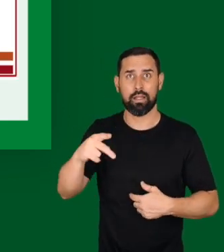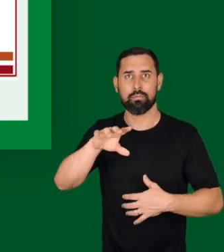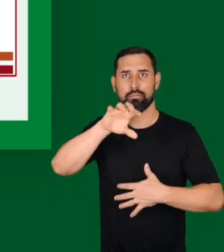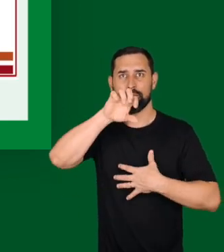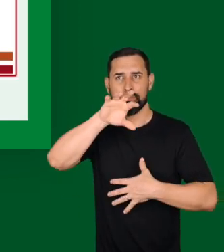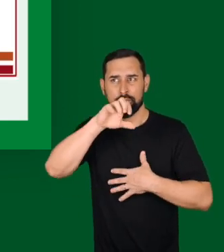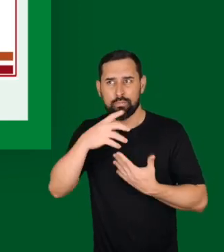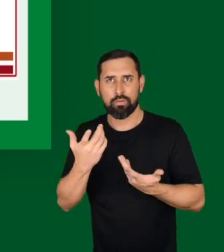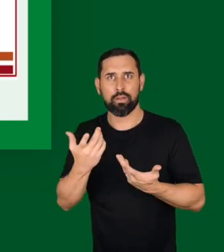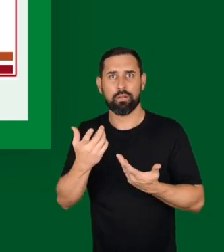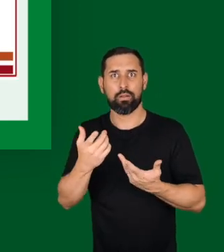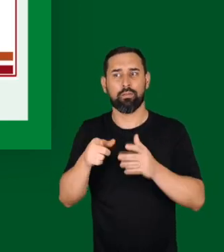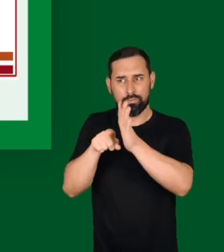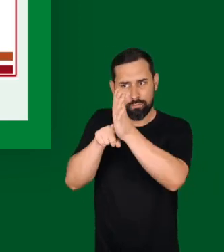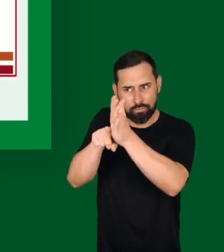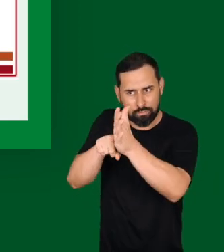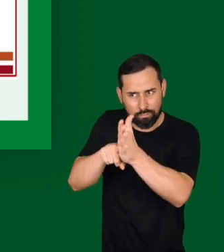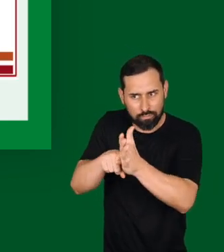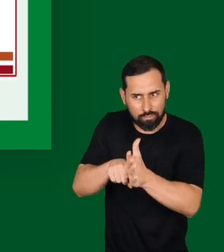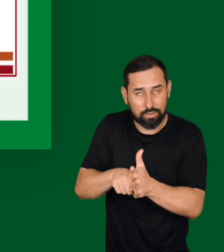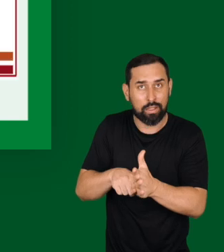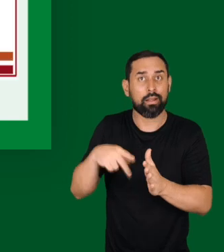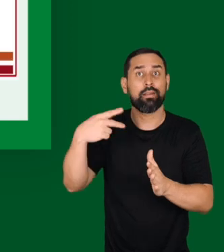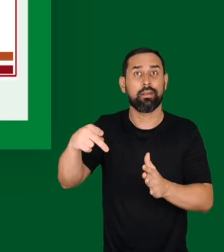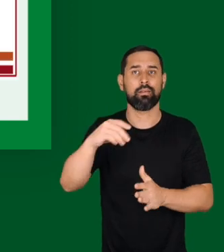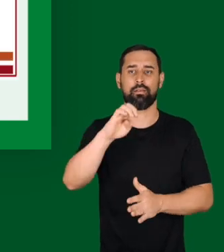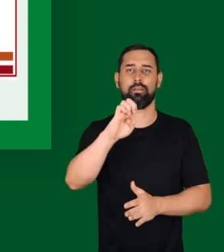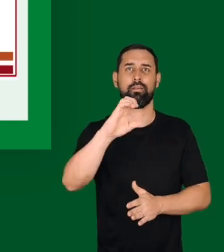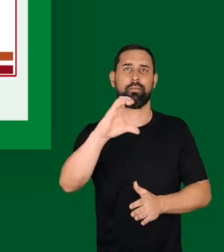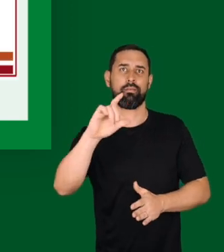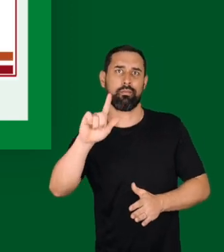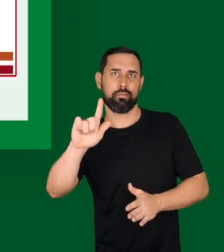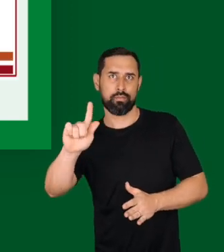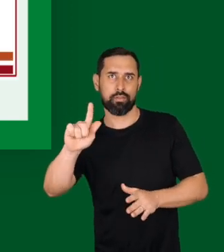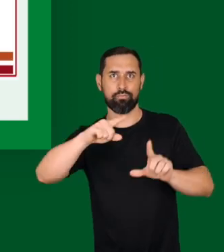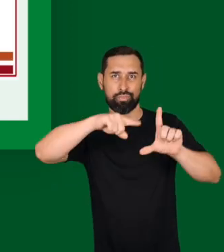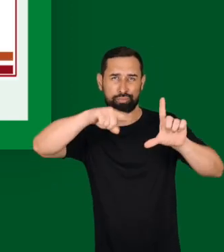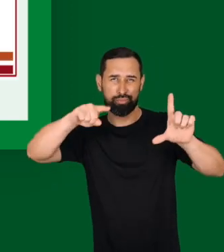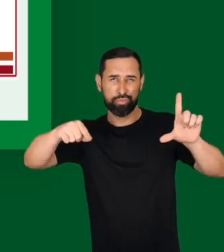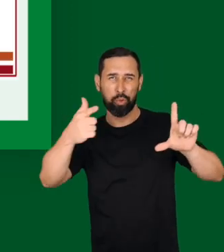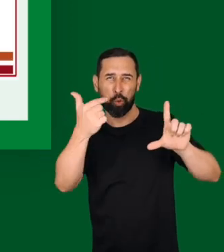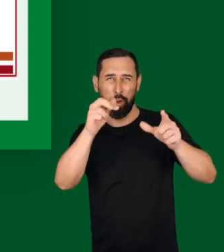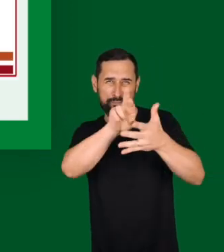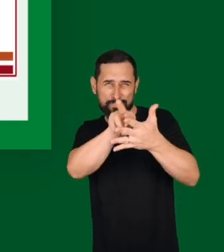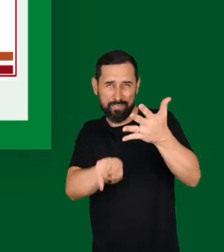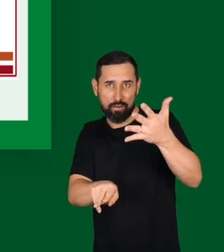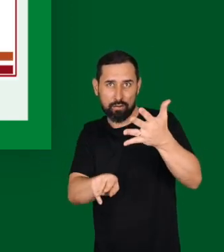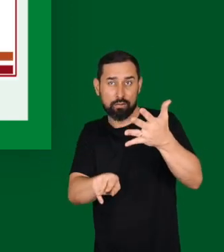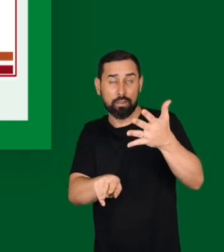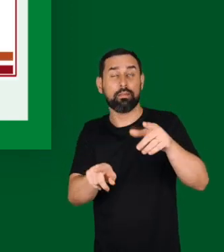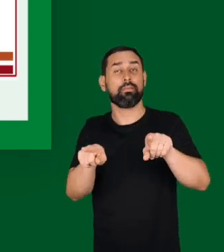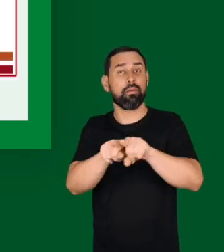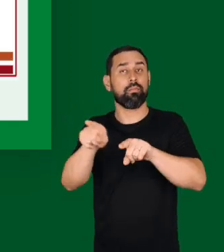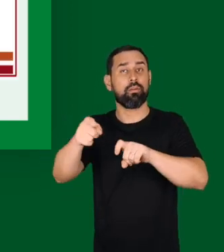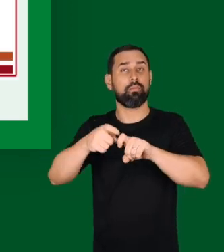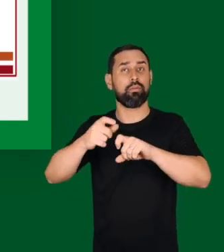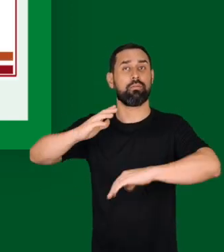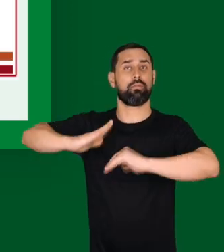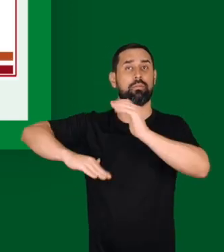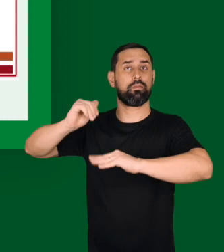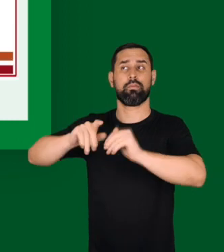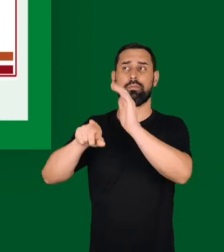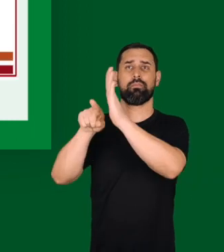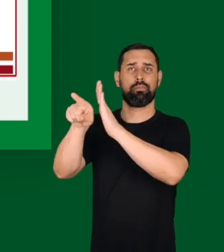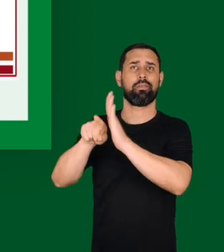aérea, respiração, circulação, avalia essa criança, faz um eletro de 12 derivações e